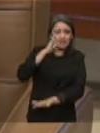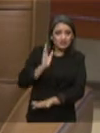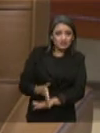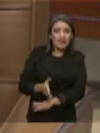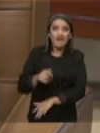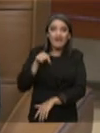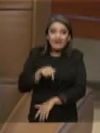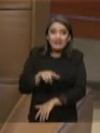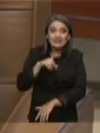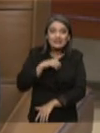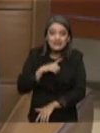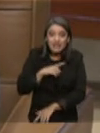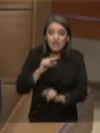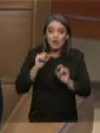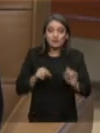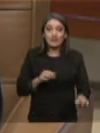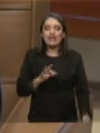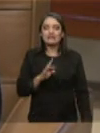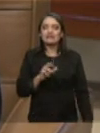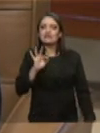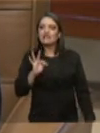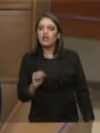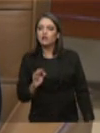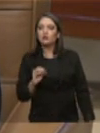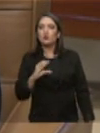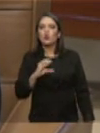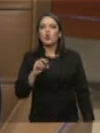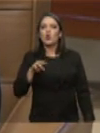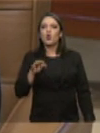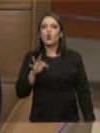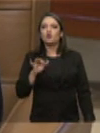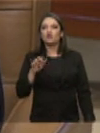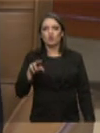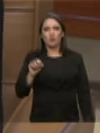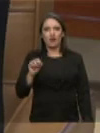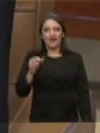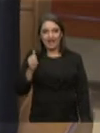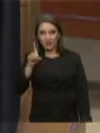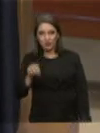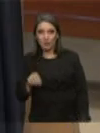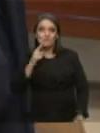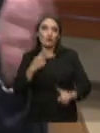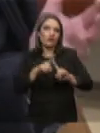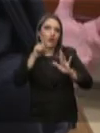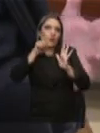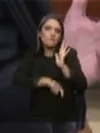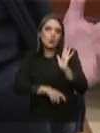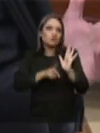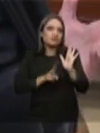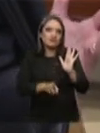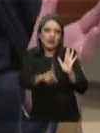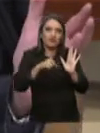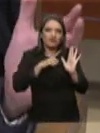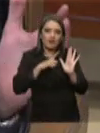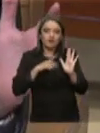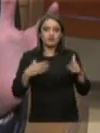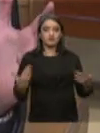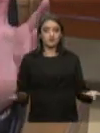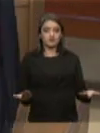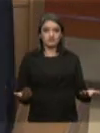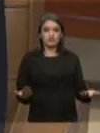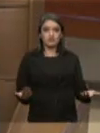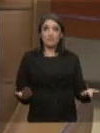um caso de trato continuado. É só isso. Ah, mas a coisa tributária não diverge de outras